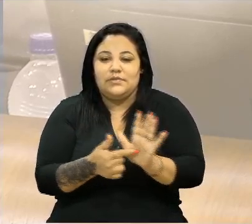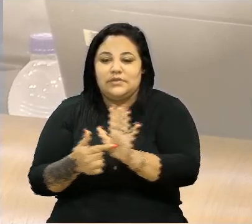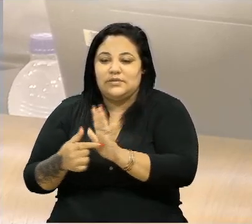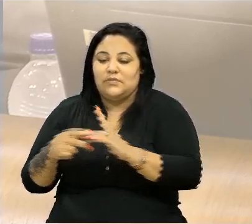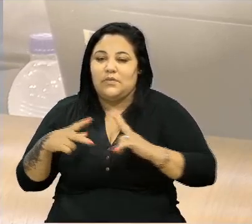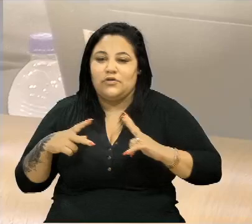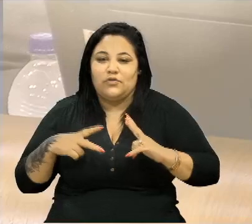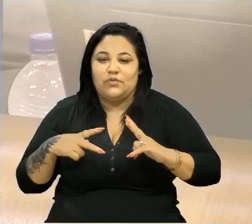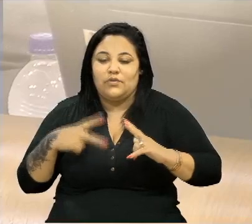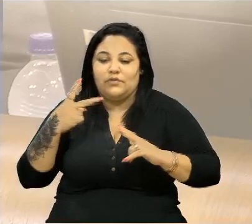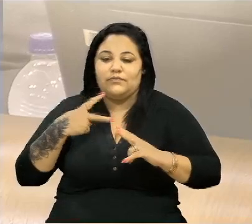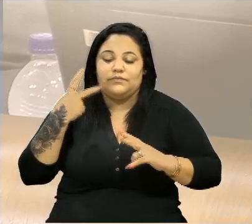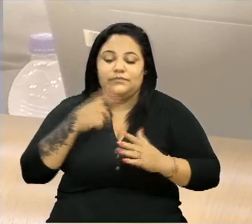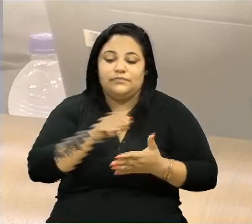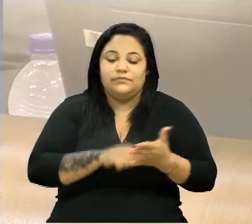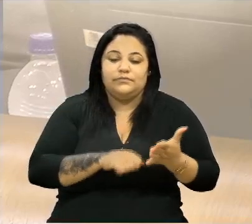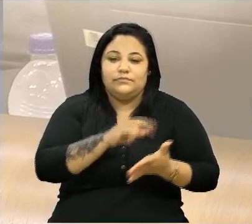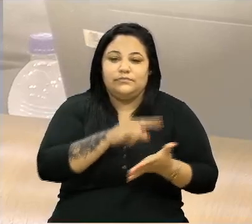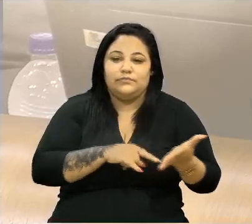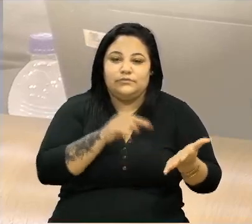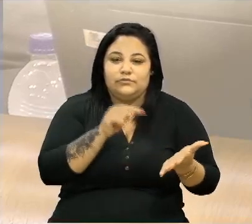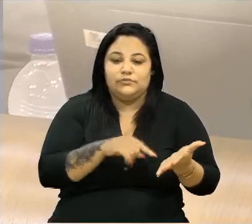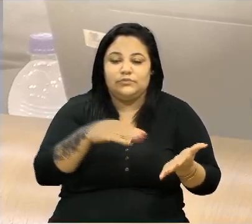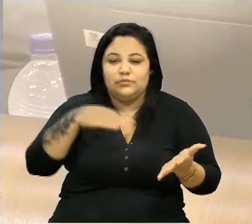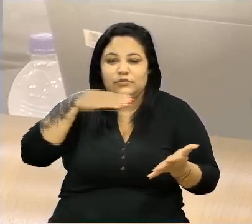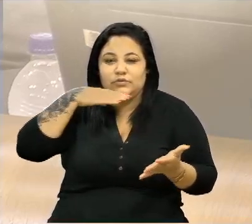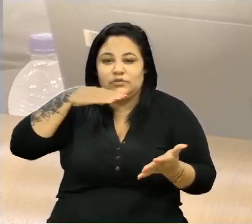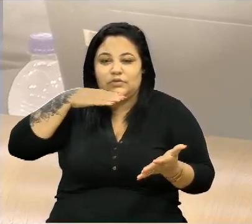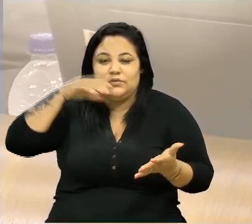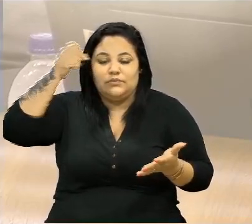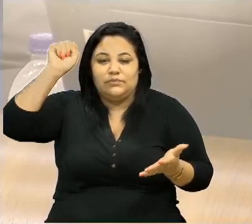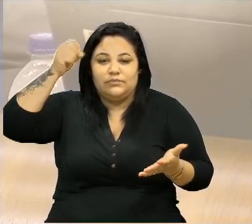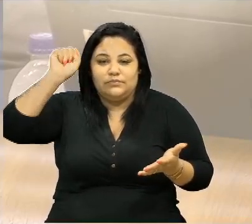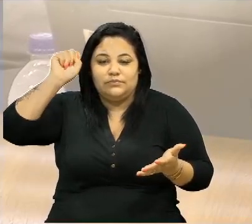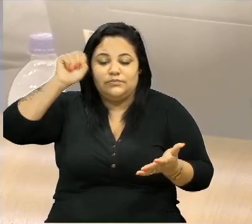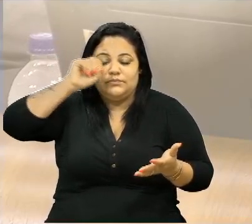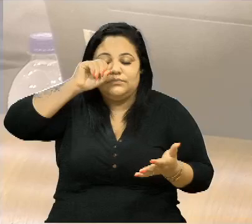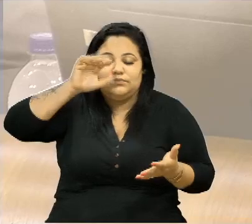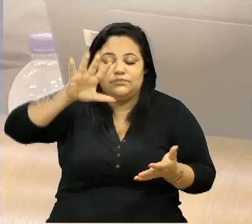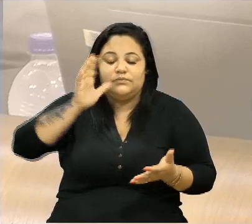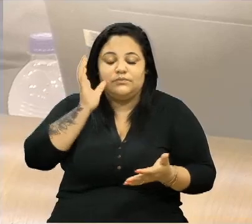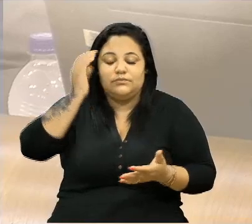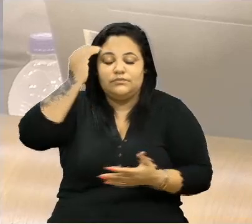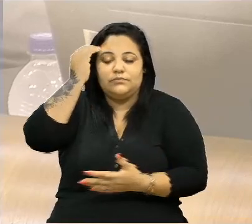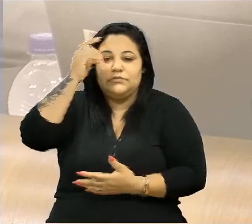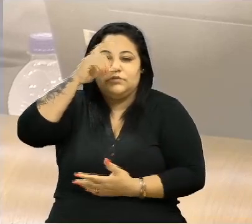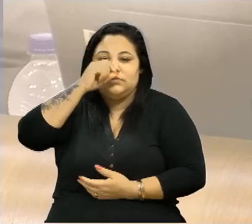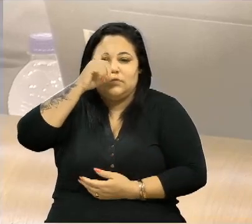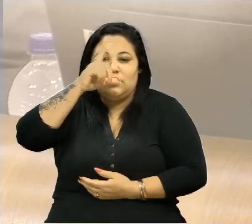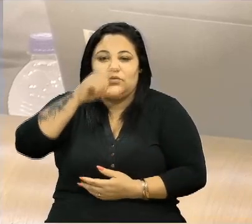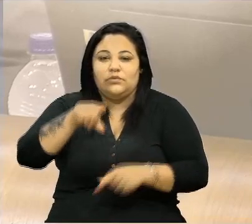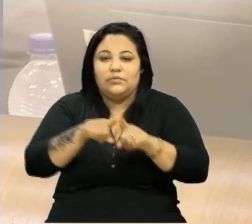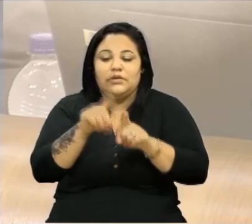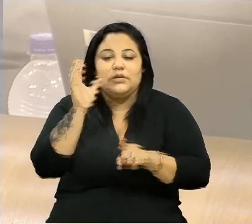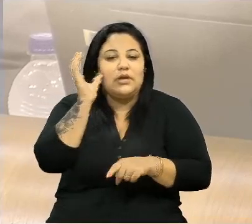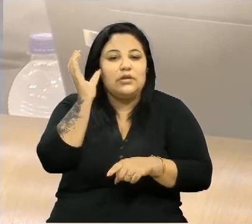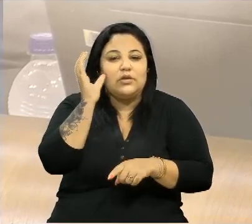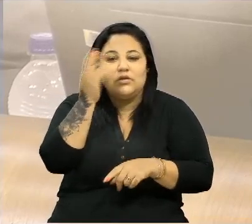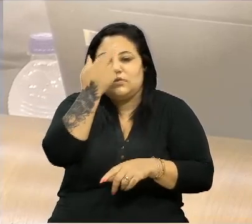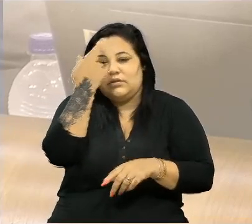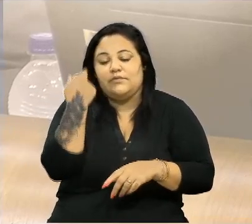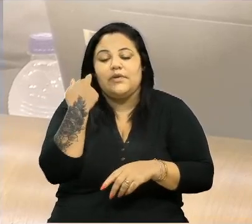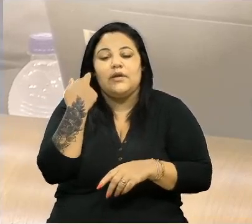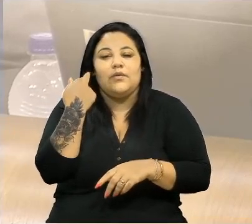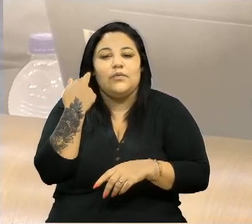em assinada pelos vereadores Alexandre Bortoluz, Clóvis de Oliveira, Elisandro Fiuza, Felipe Gremelmaier, Maurício Scalco, Oumir Cadori, Rafael